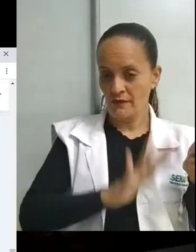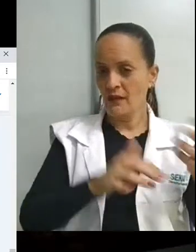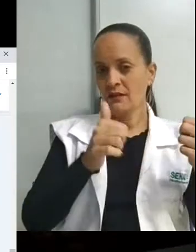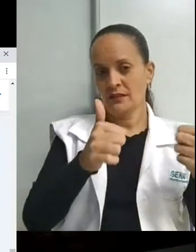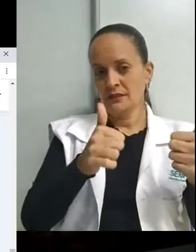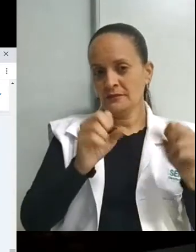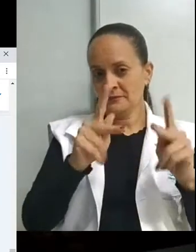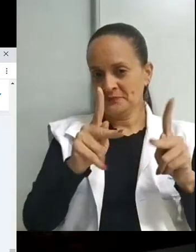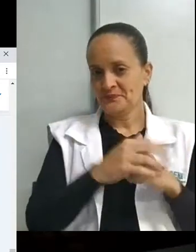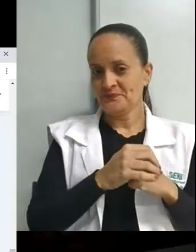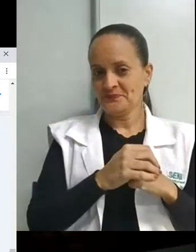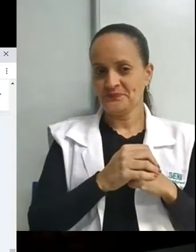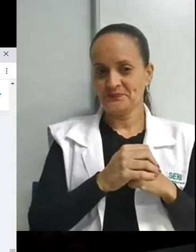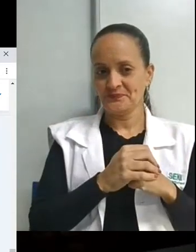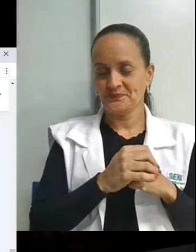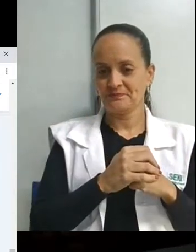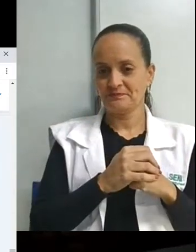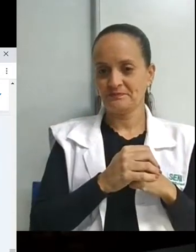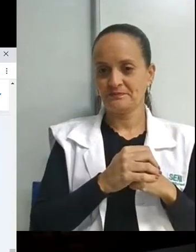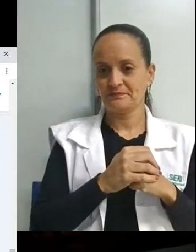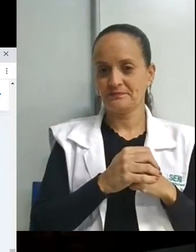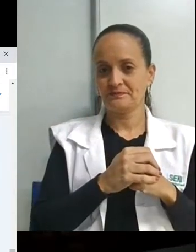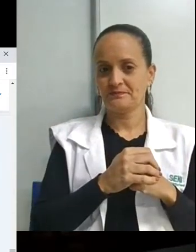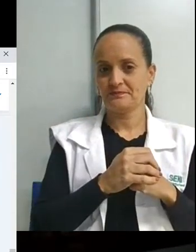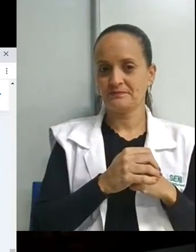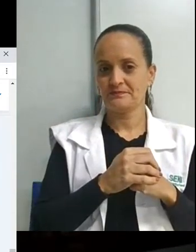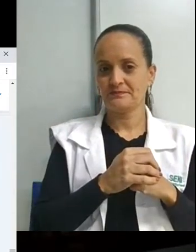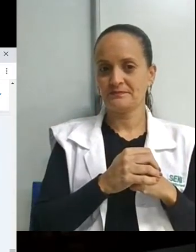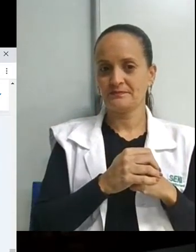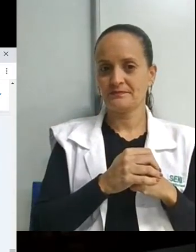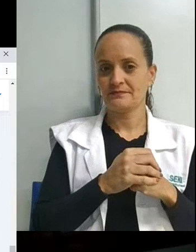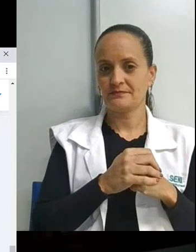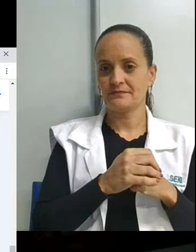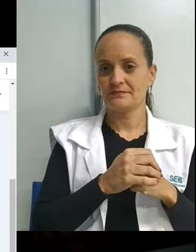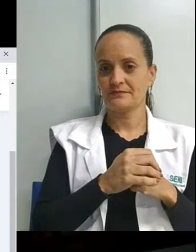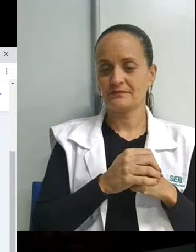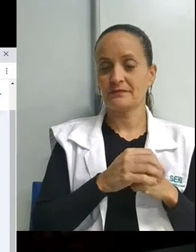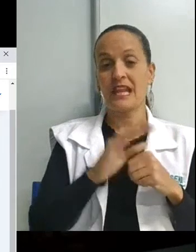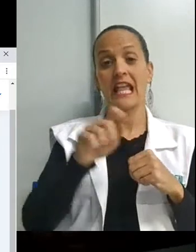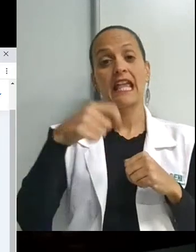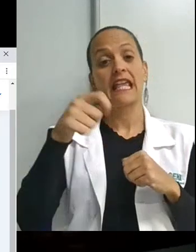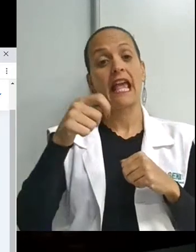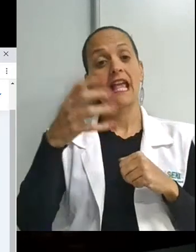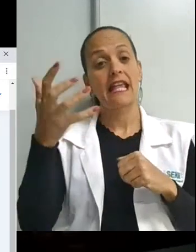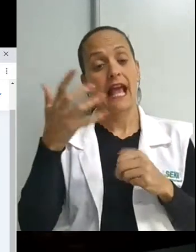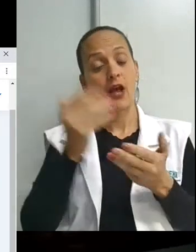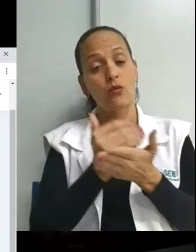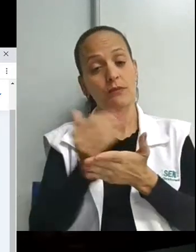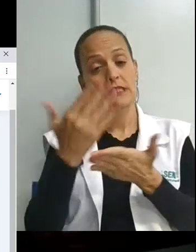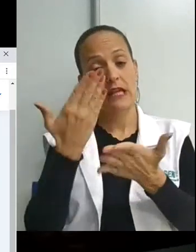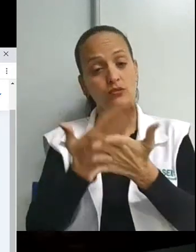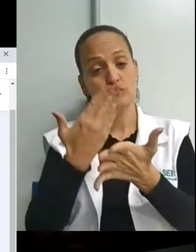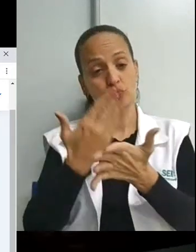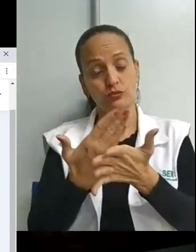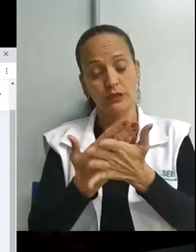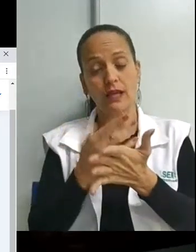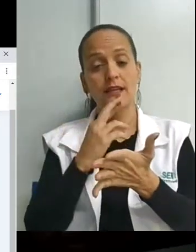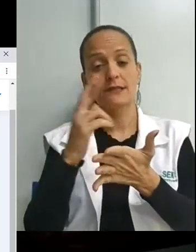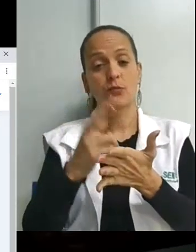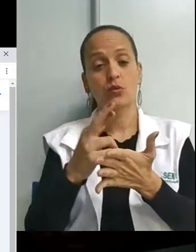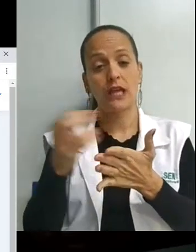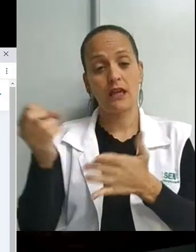bem? Então, ó, para quem já finalizou, já está tudo habilitado aqui para